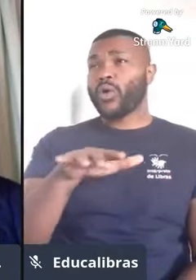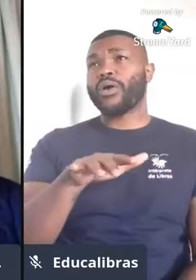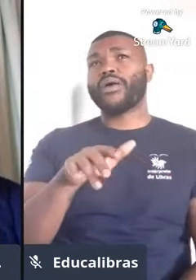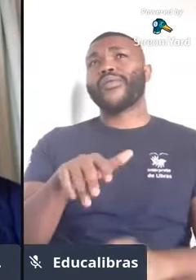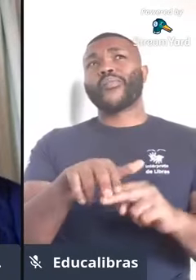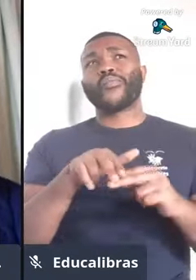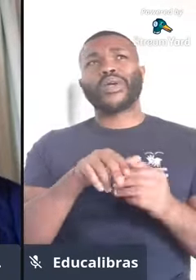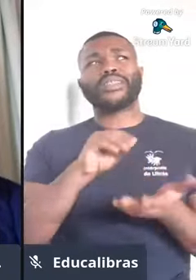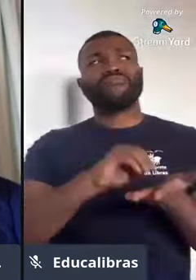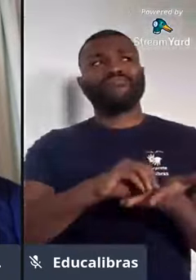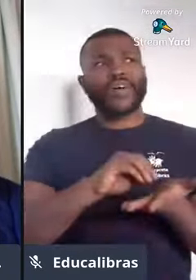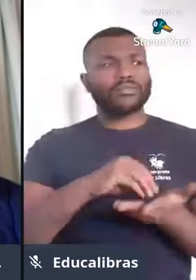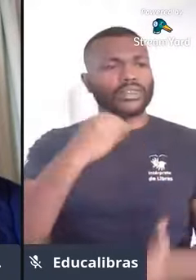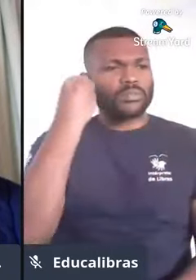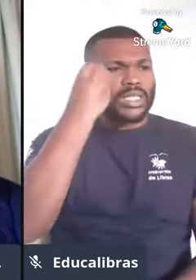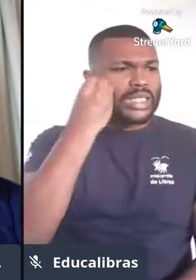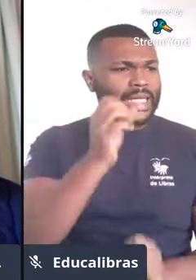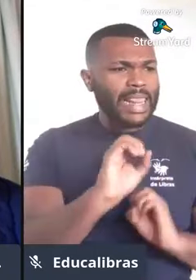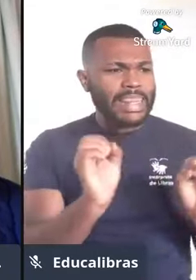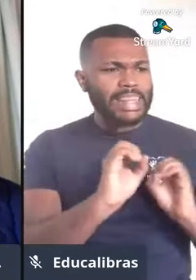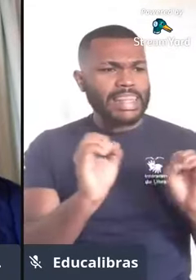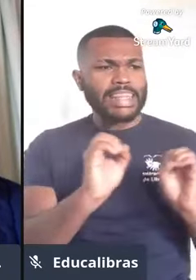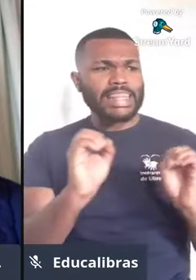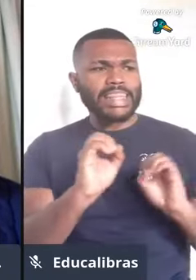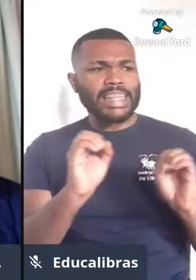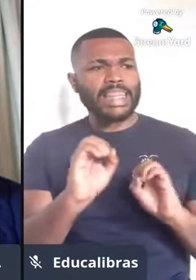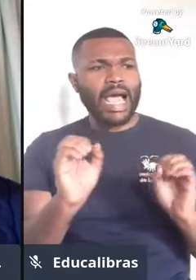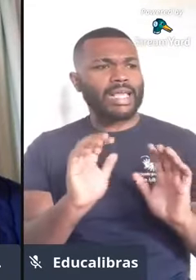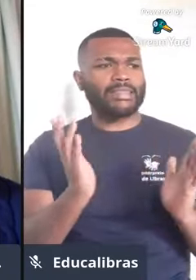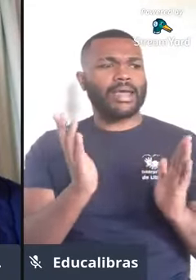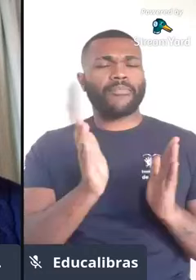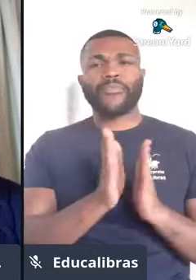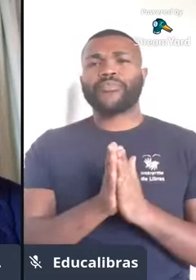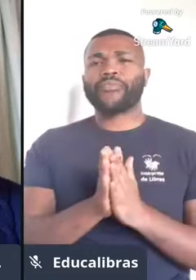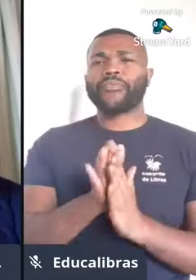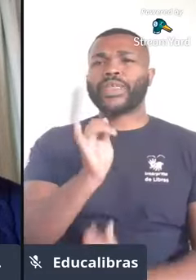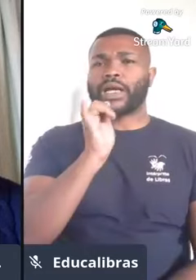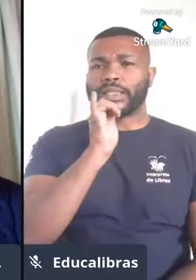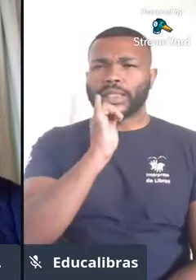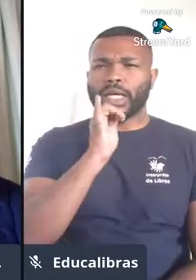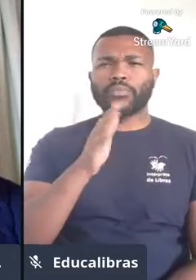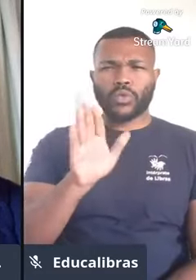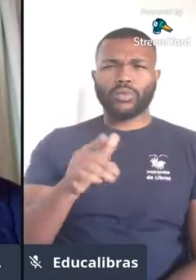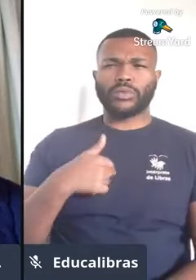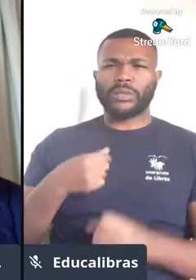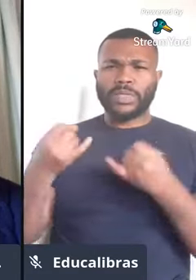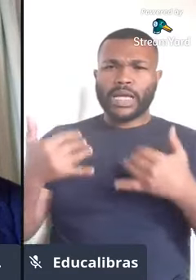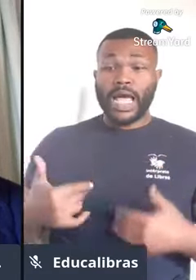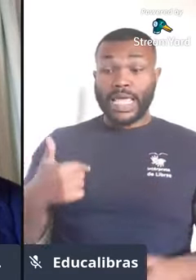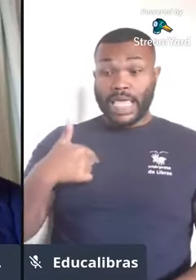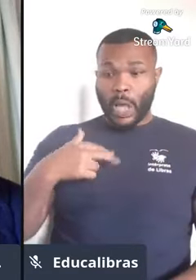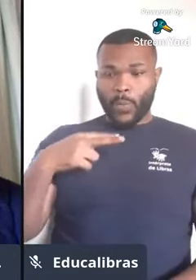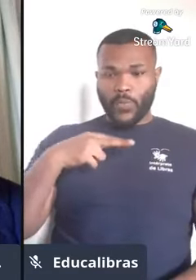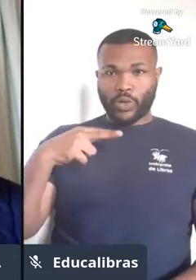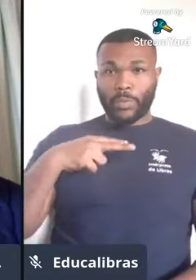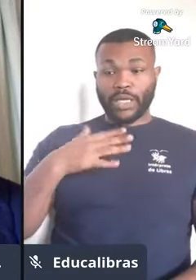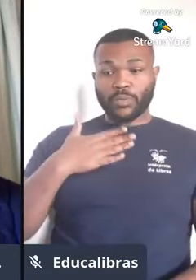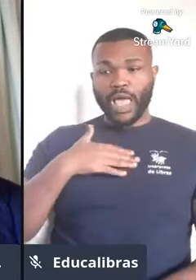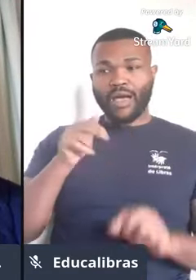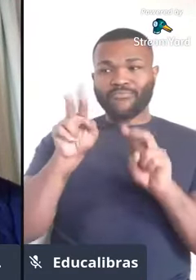de experiência. Eu costumo dizer que eu mudei muito a minha maneira de enxergar as pessoas com deficiência depois